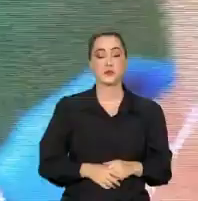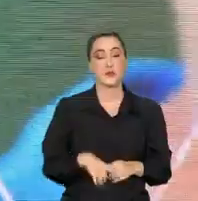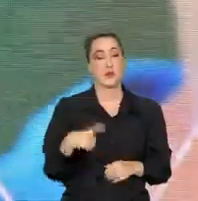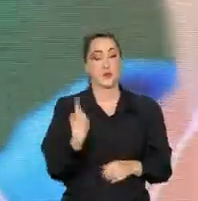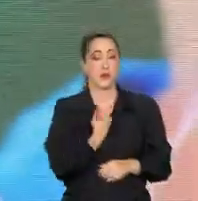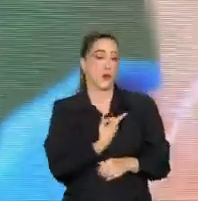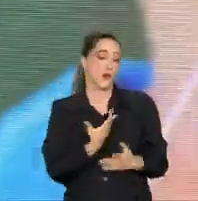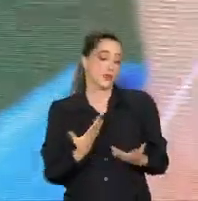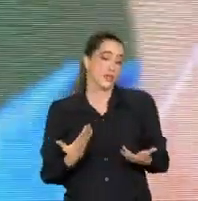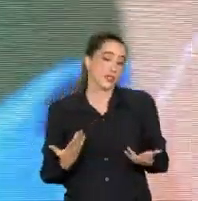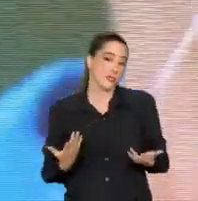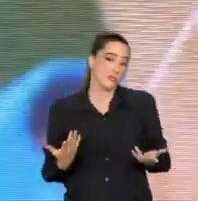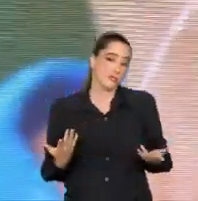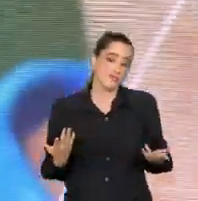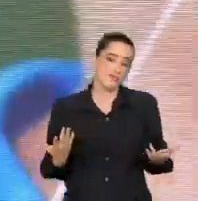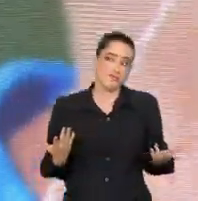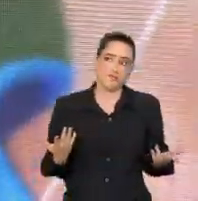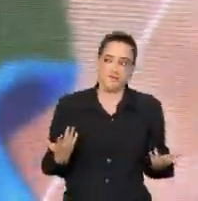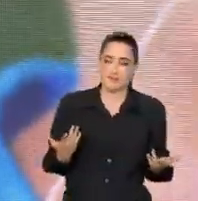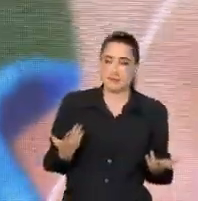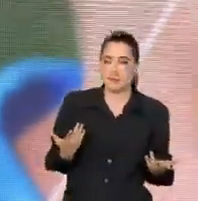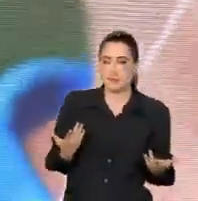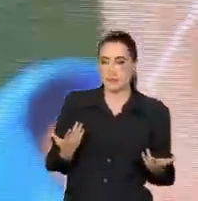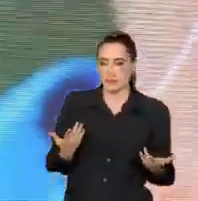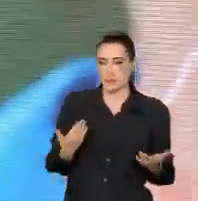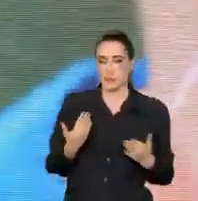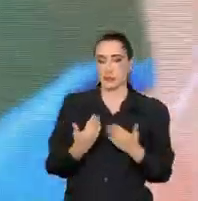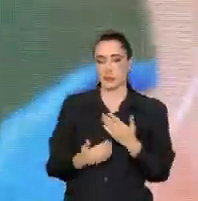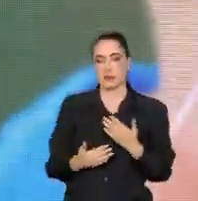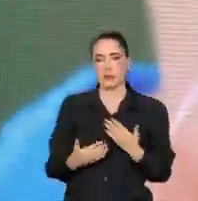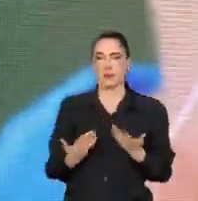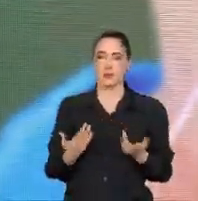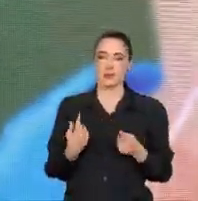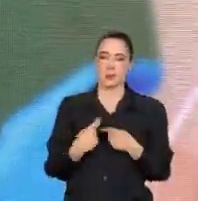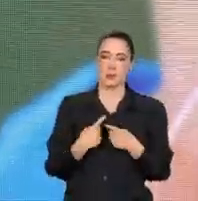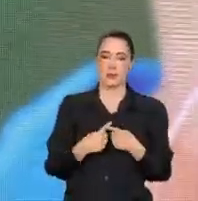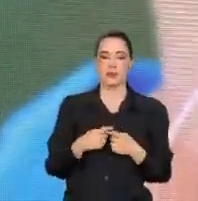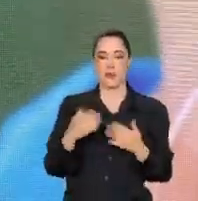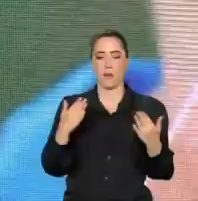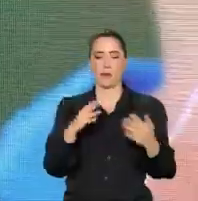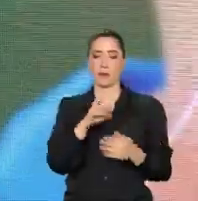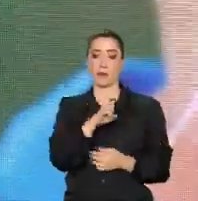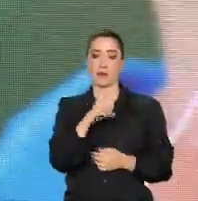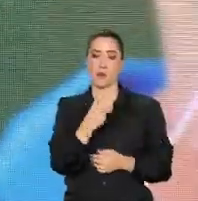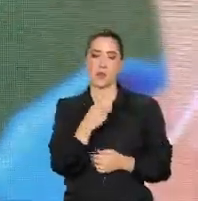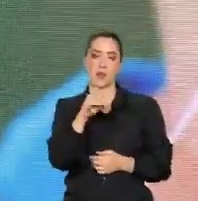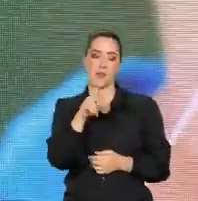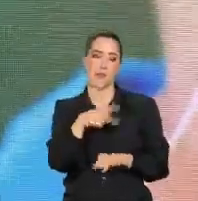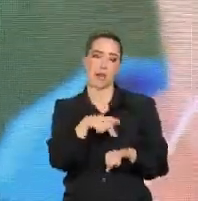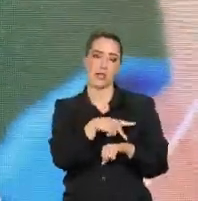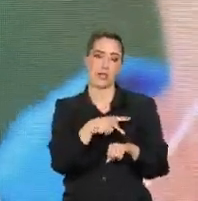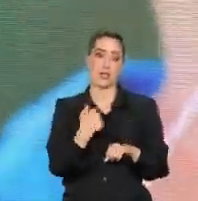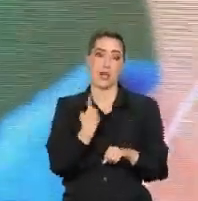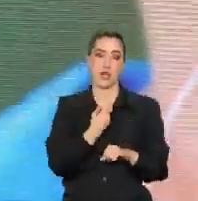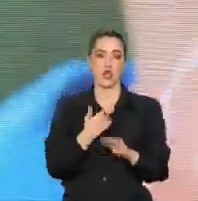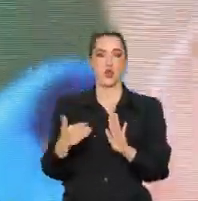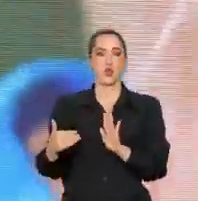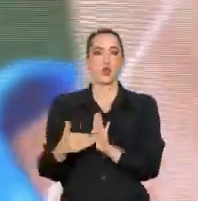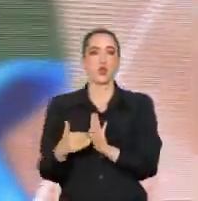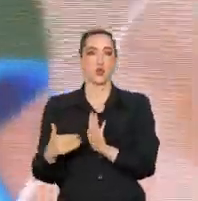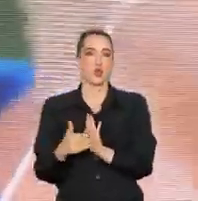nós perdemos aí, nós estamos nos 51 países avaliados em termos de produção científica, nós ficamos em último